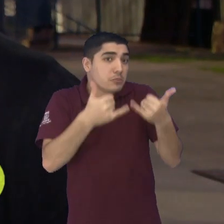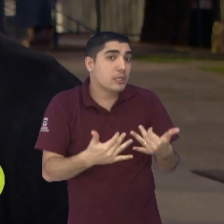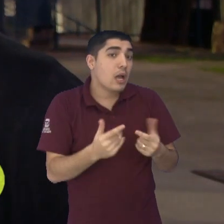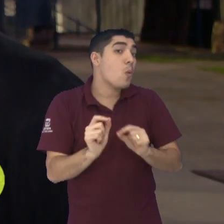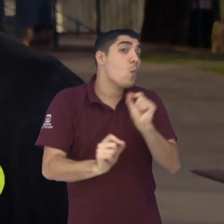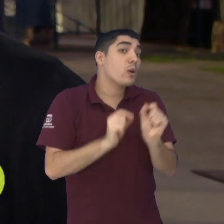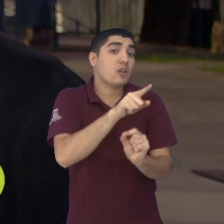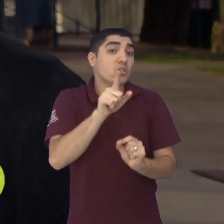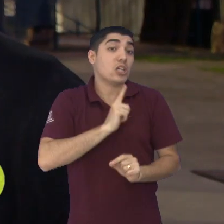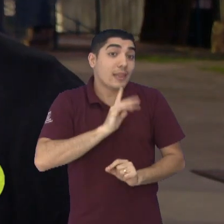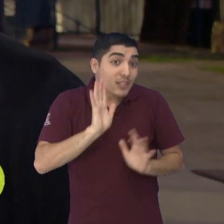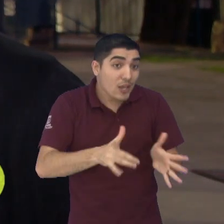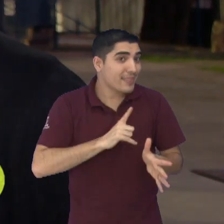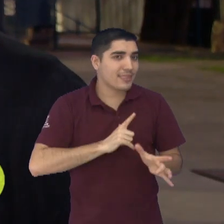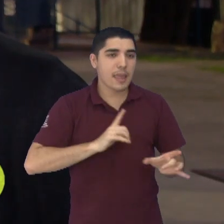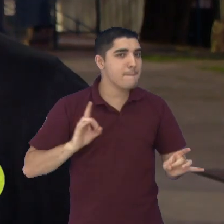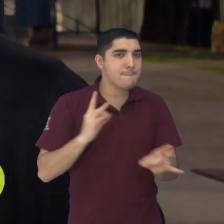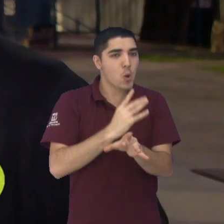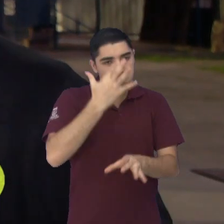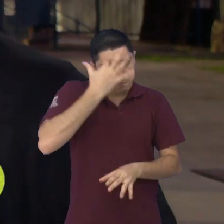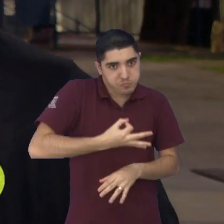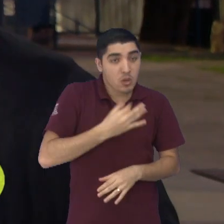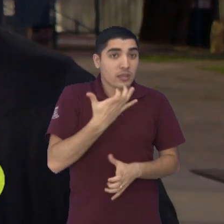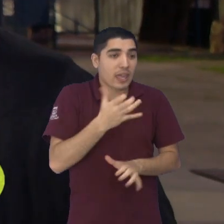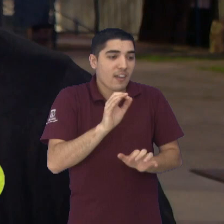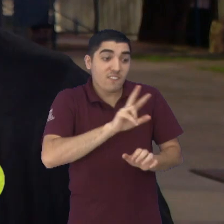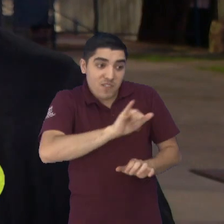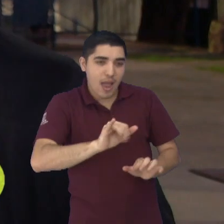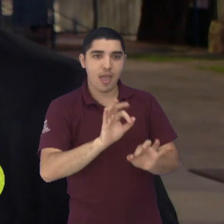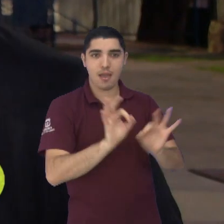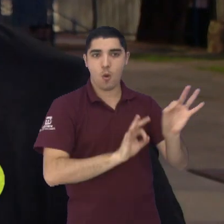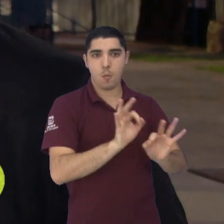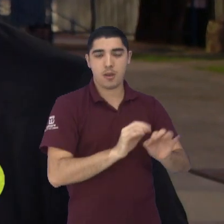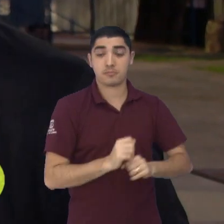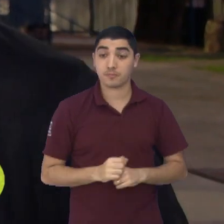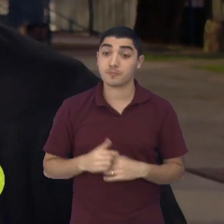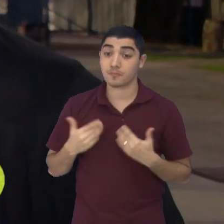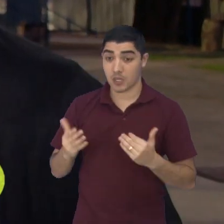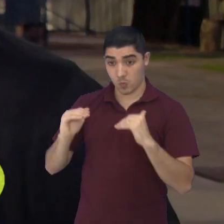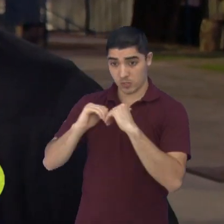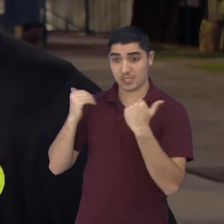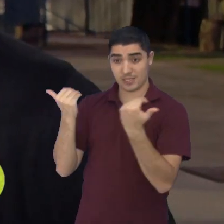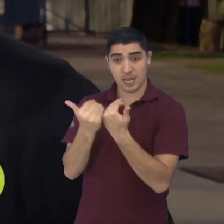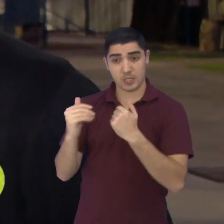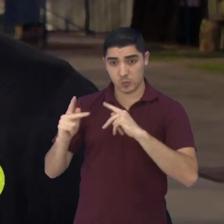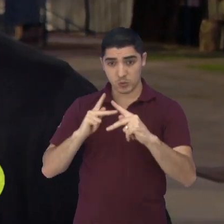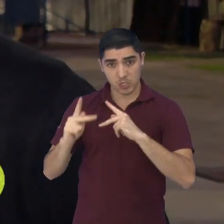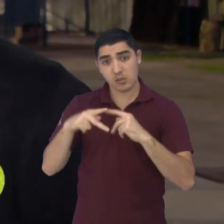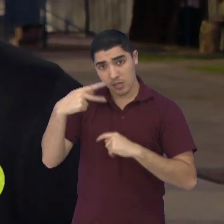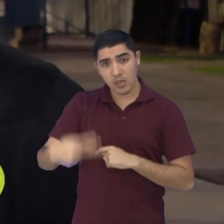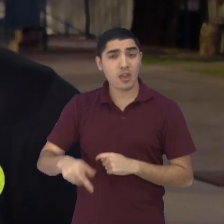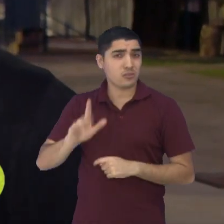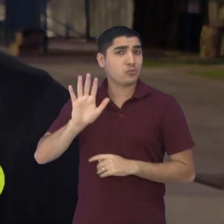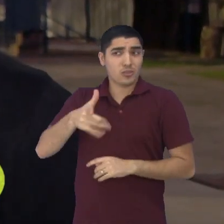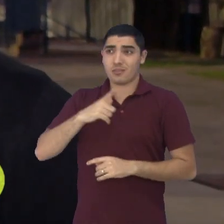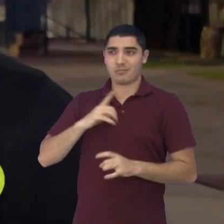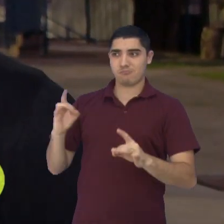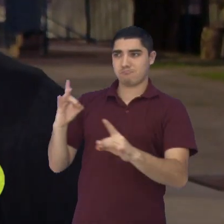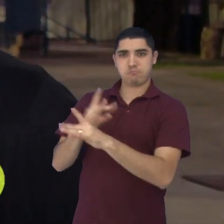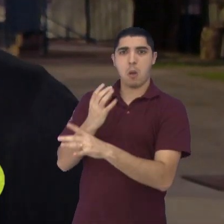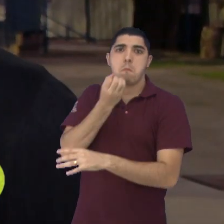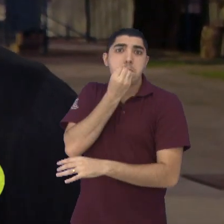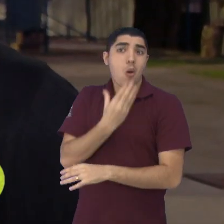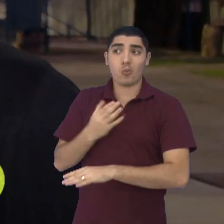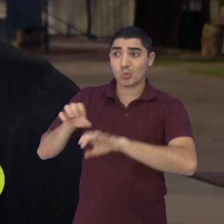de melhorias aí nos próximos anos ou já de imediato? O estádio Martins Pereira, ele já é um equipamento muito bom, né? Uma